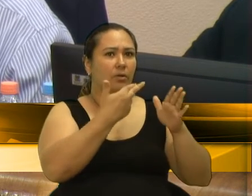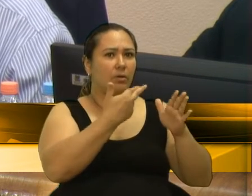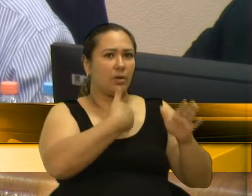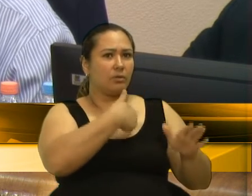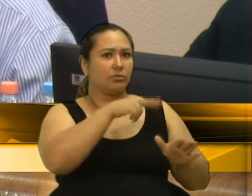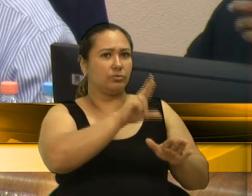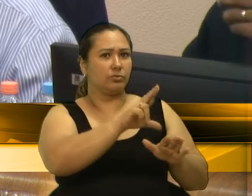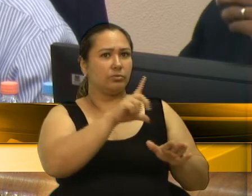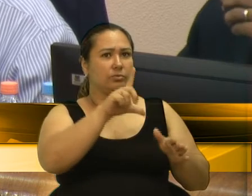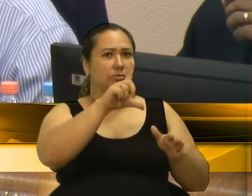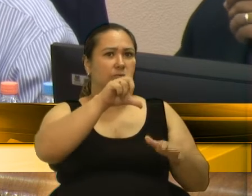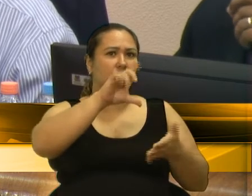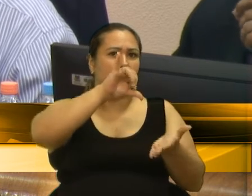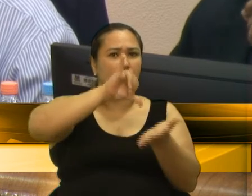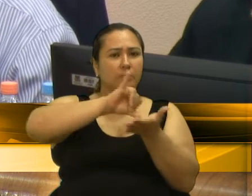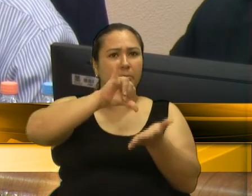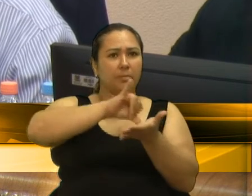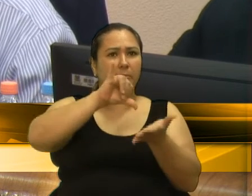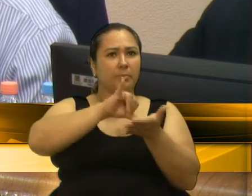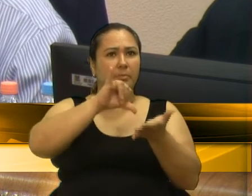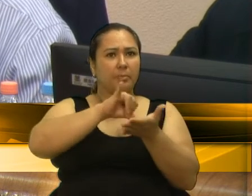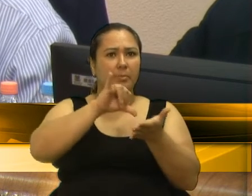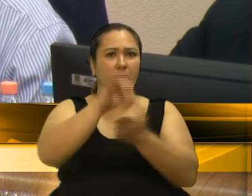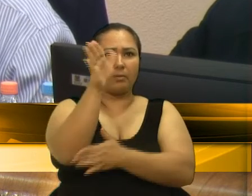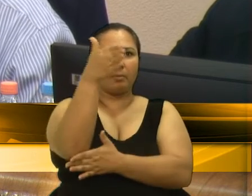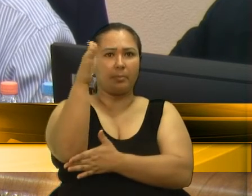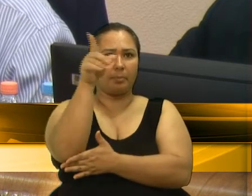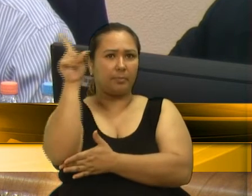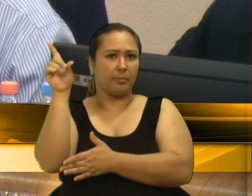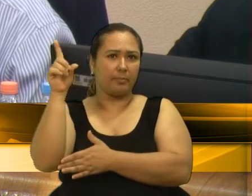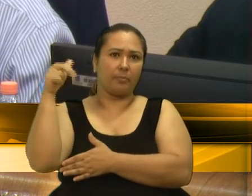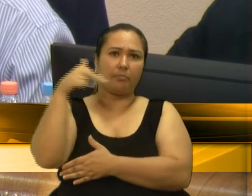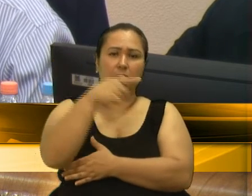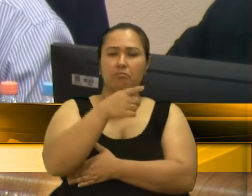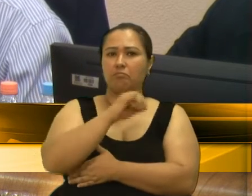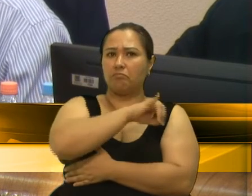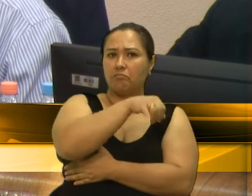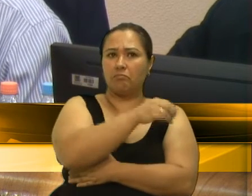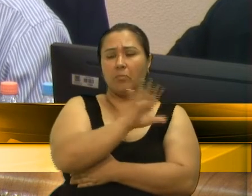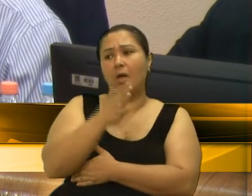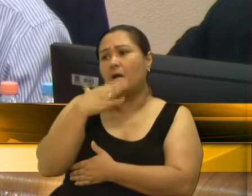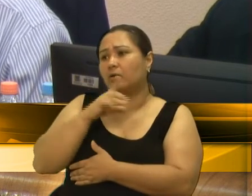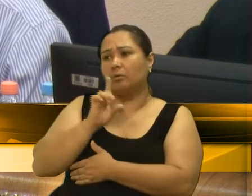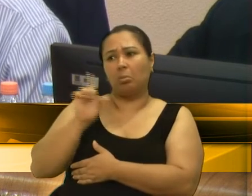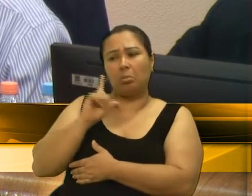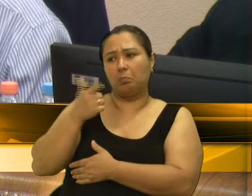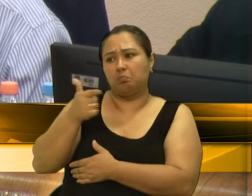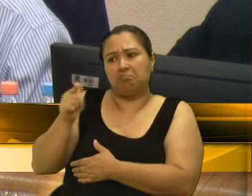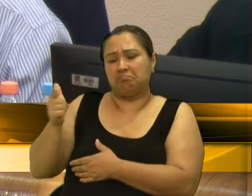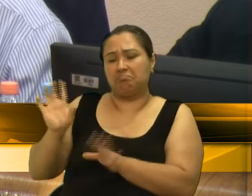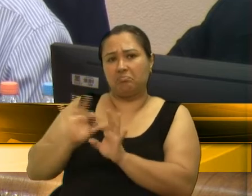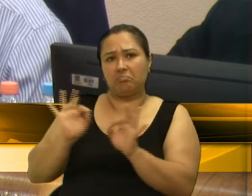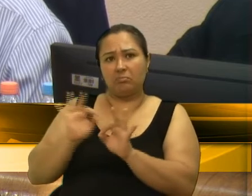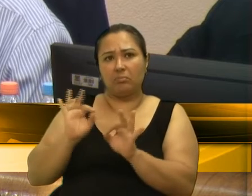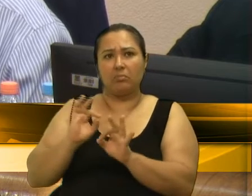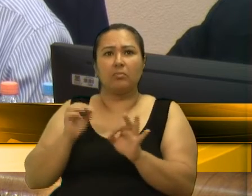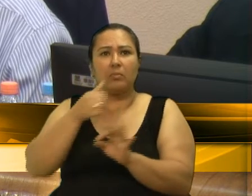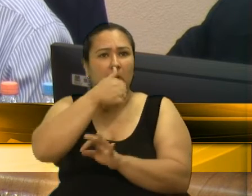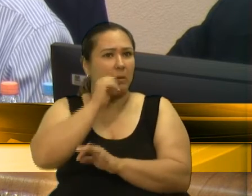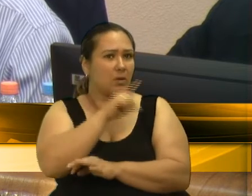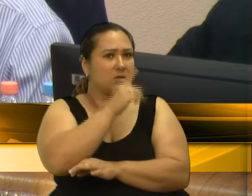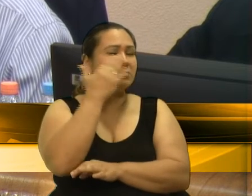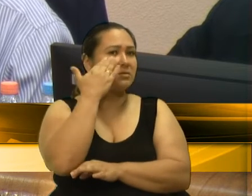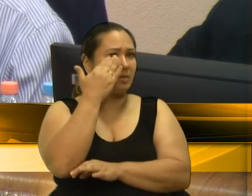Praça da Bandeira? Senhor Joemir, eu acho que não, vem ao caso. Vereadora Paula, o senhor sabe informar se houve